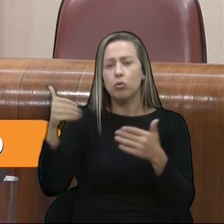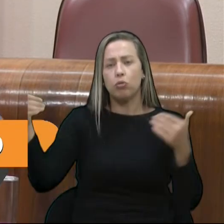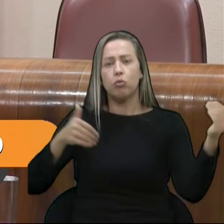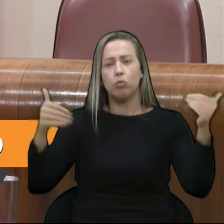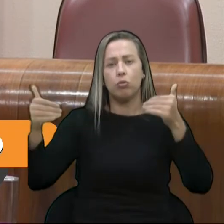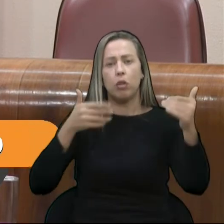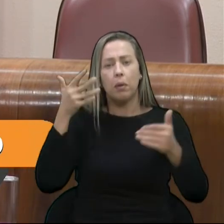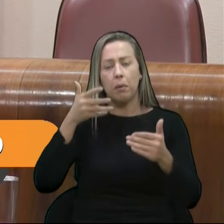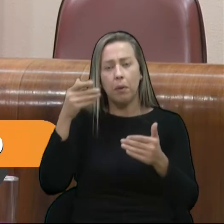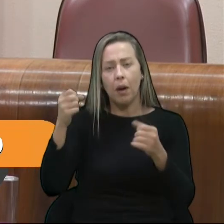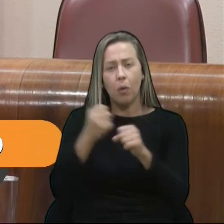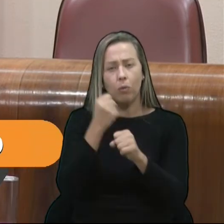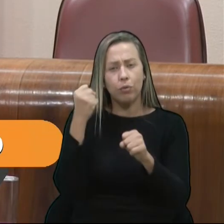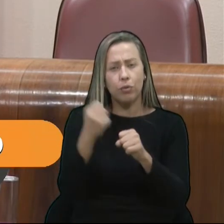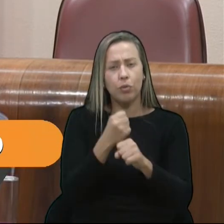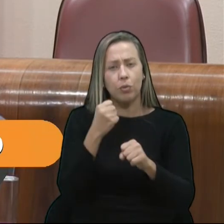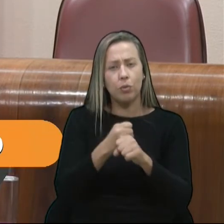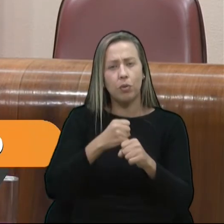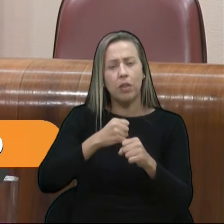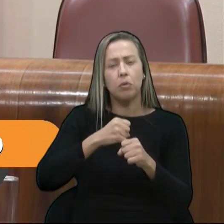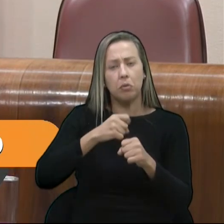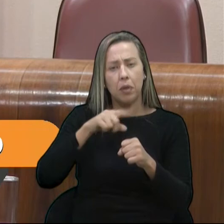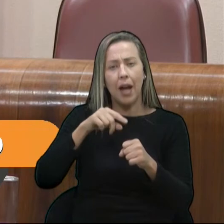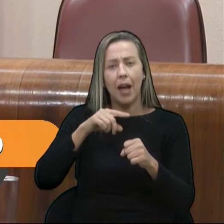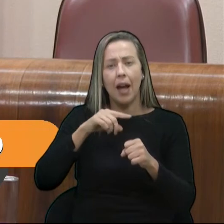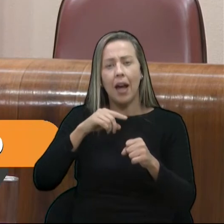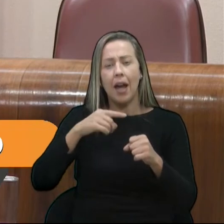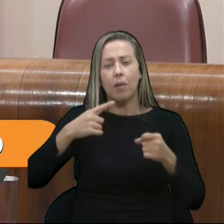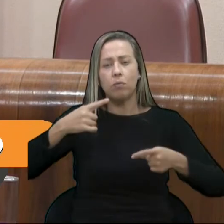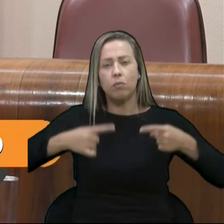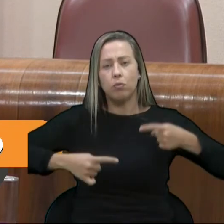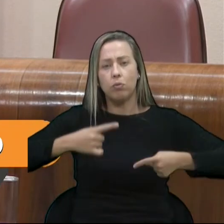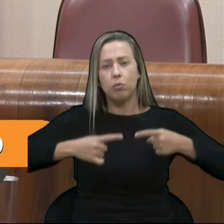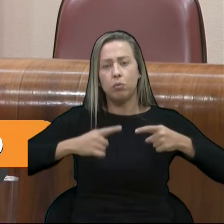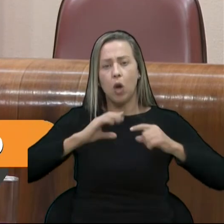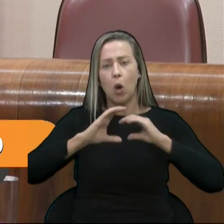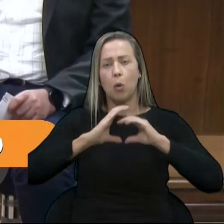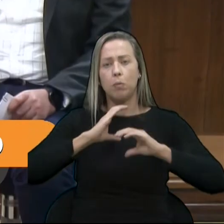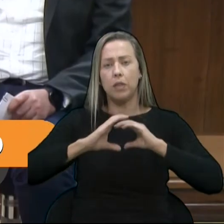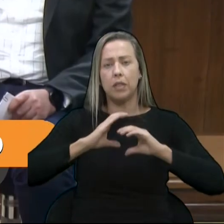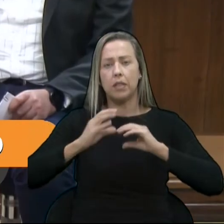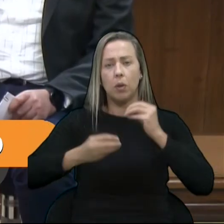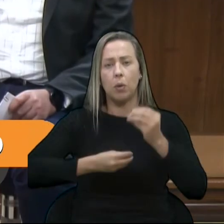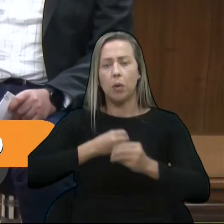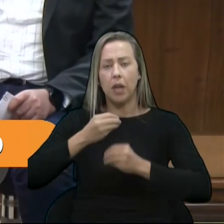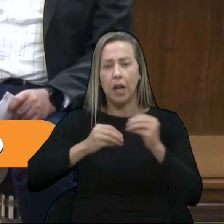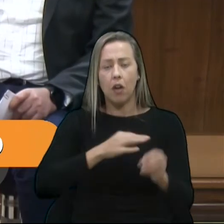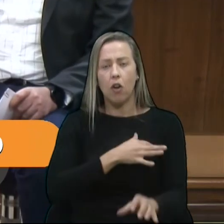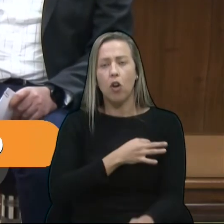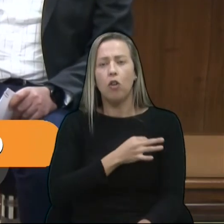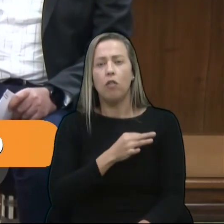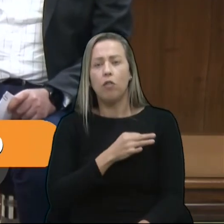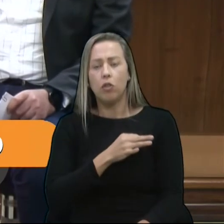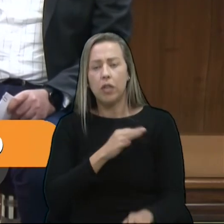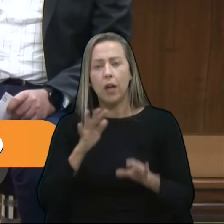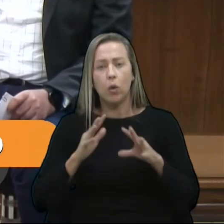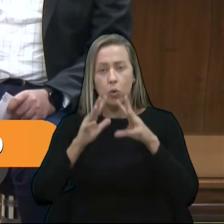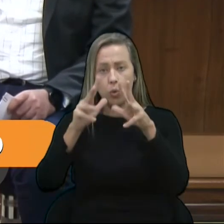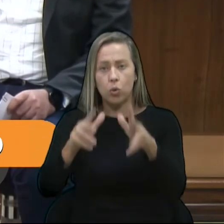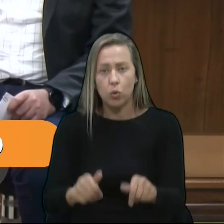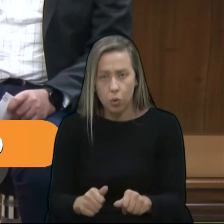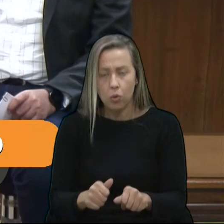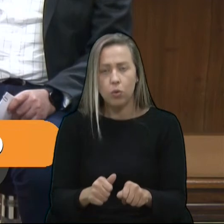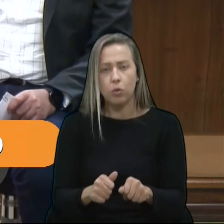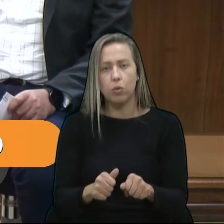aqui, construindo, né, essa dinâmica que é debater a comunicação. De forma voluntária, todos estiveram